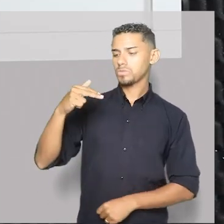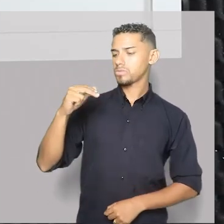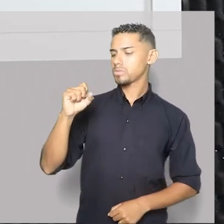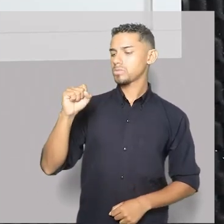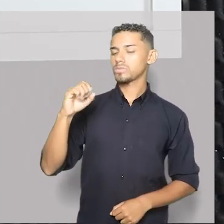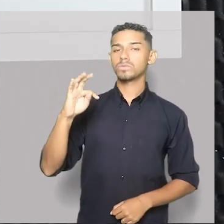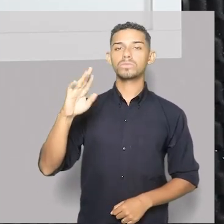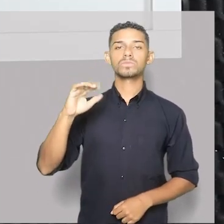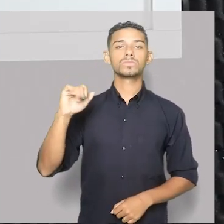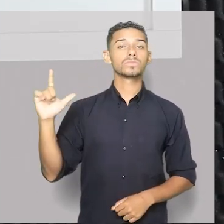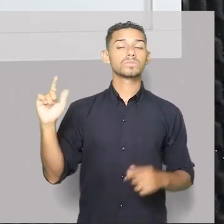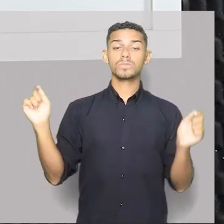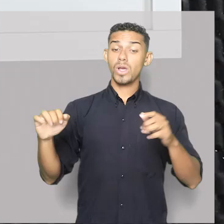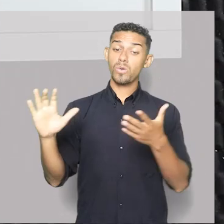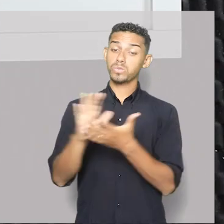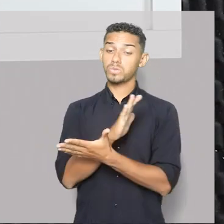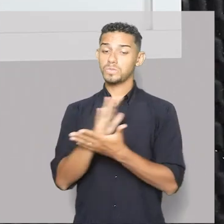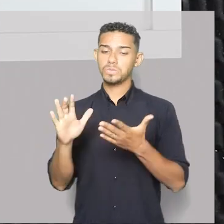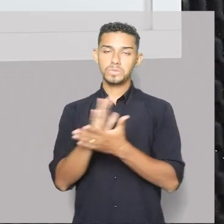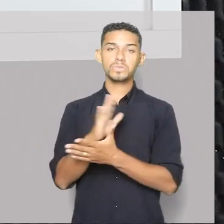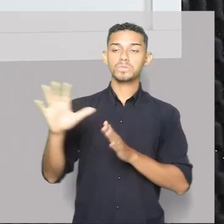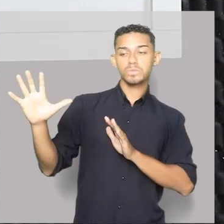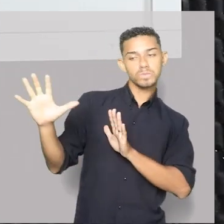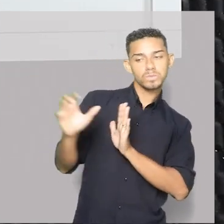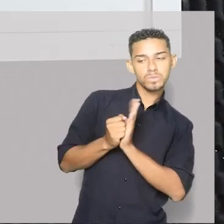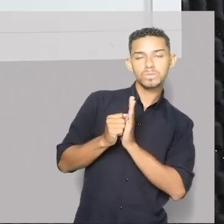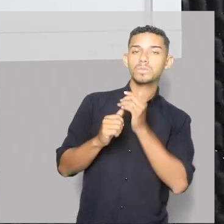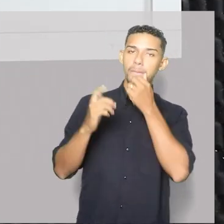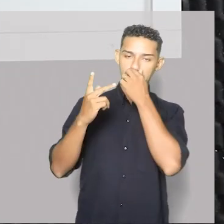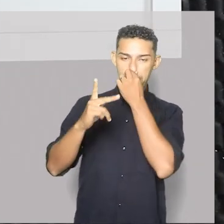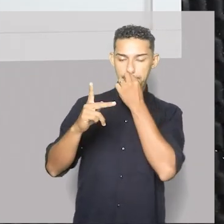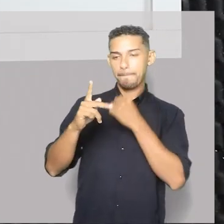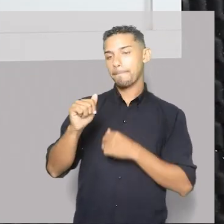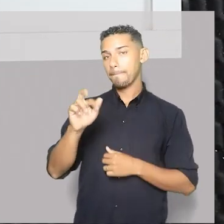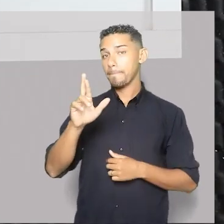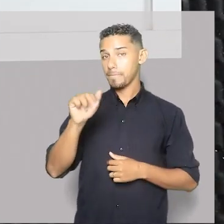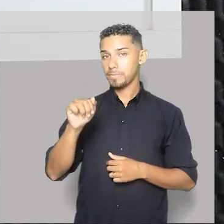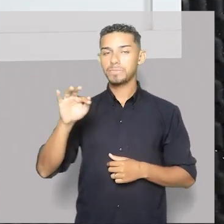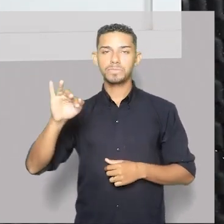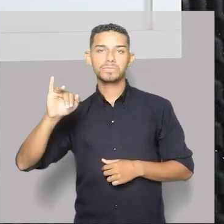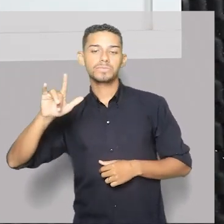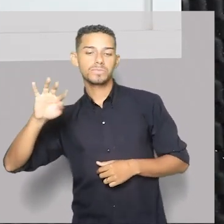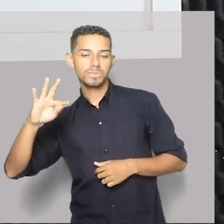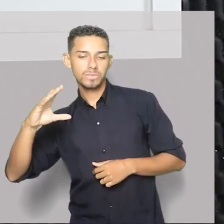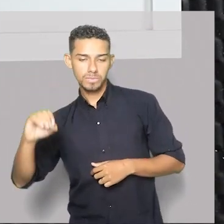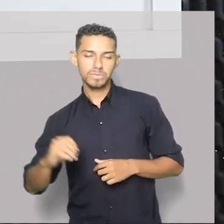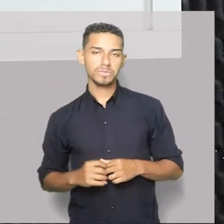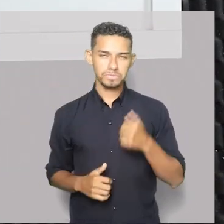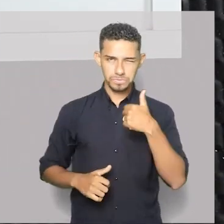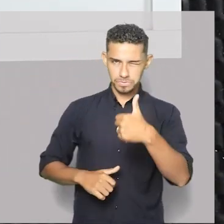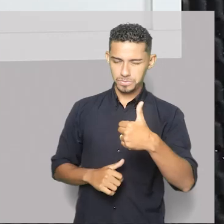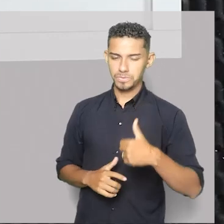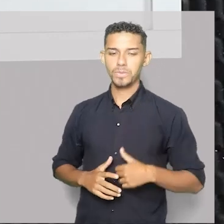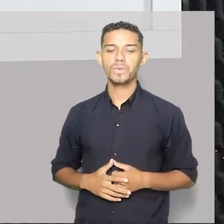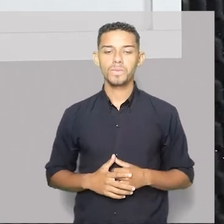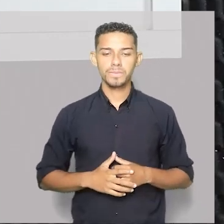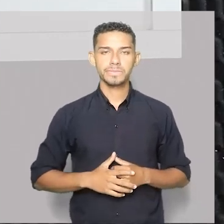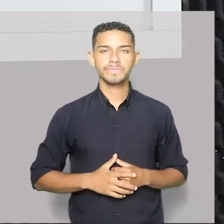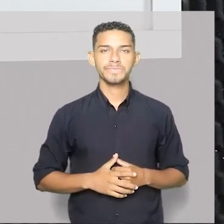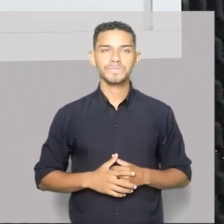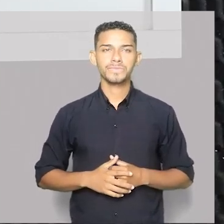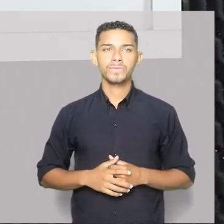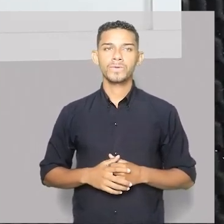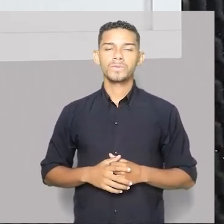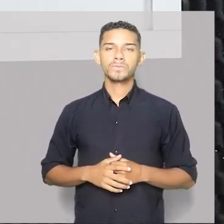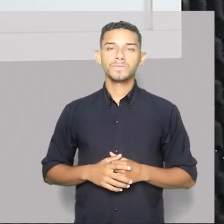e alguns descendentes. A gente montou, então, o nosso grupo parafilético, tá certo? Ok?